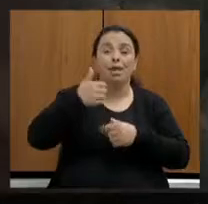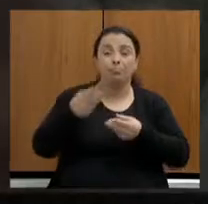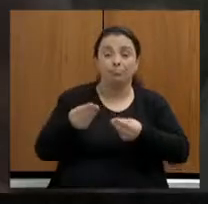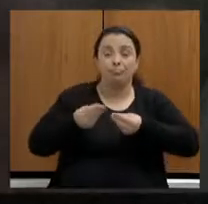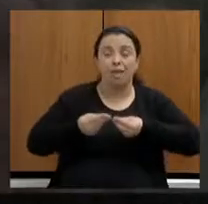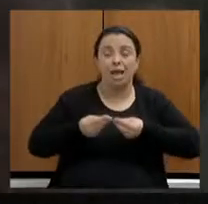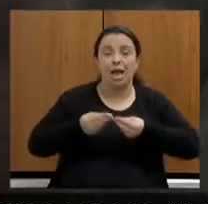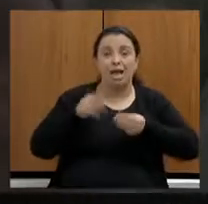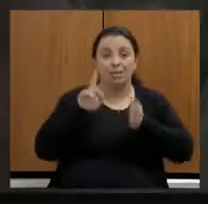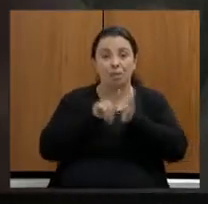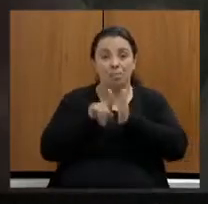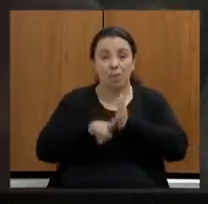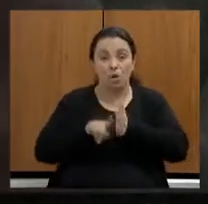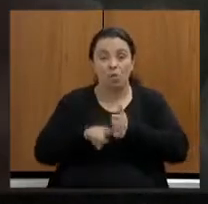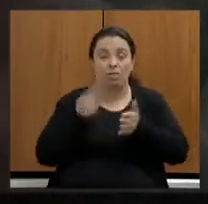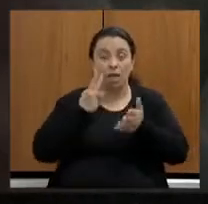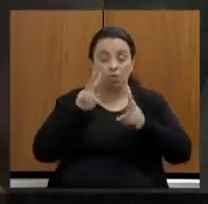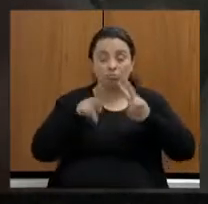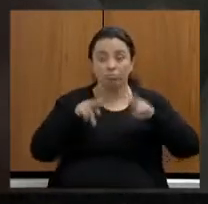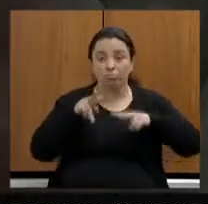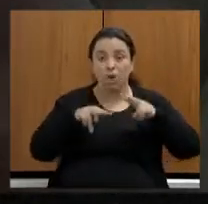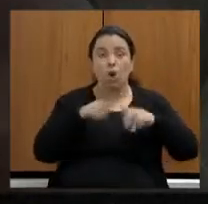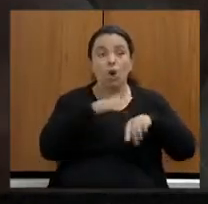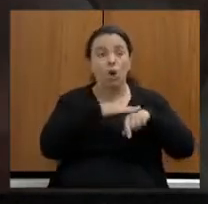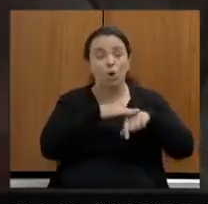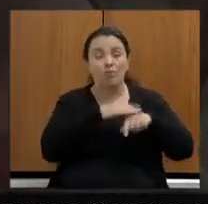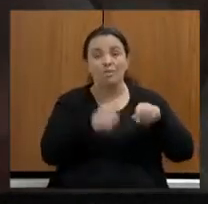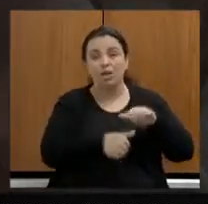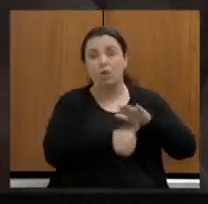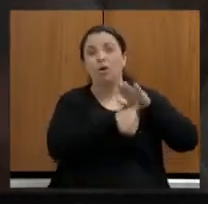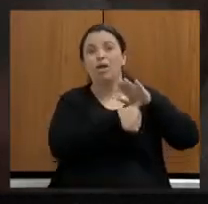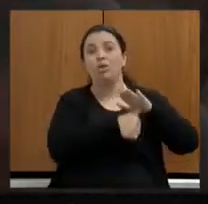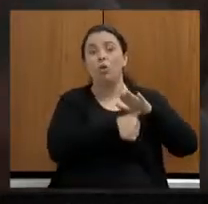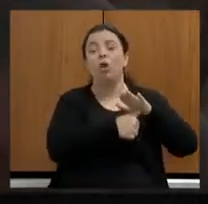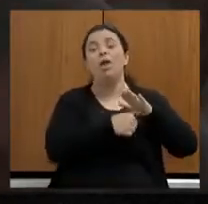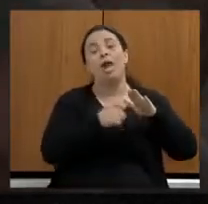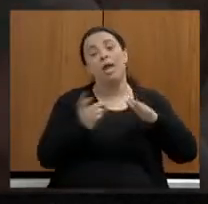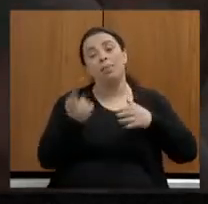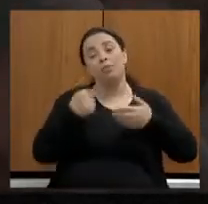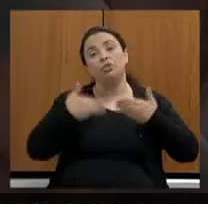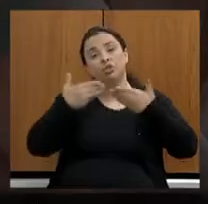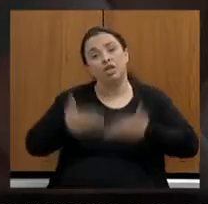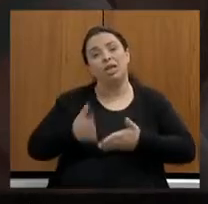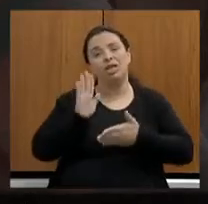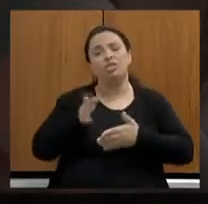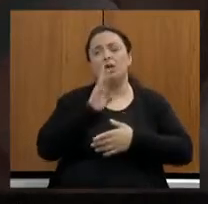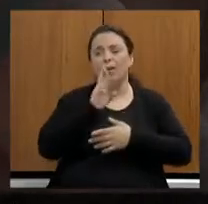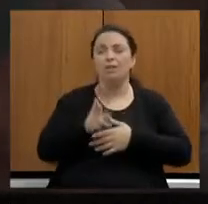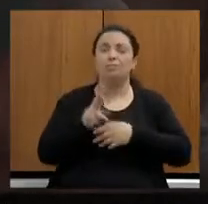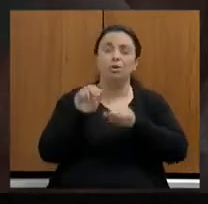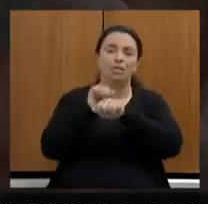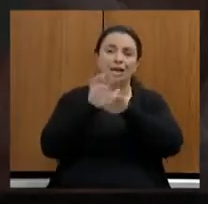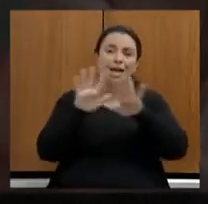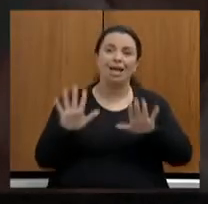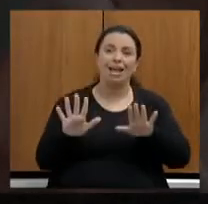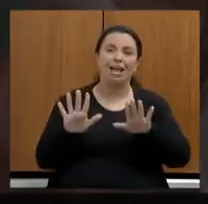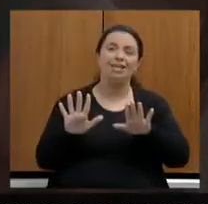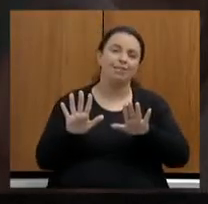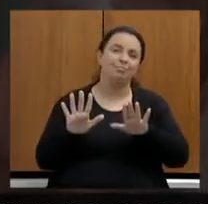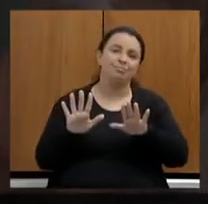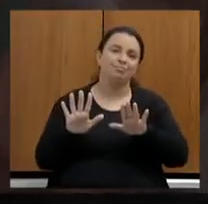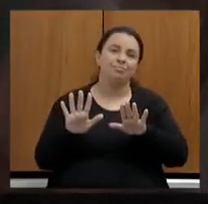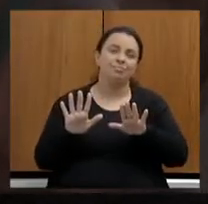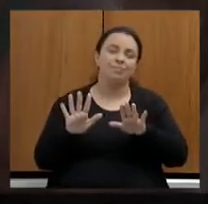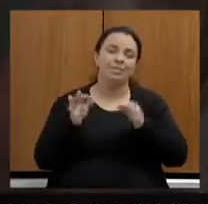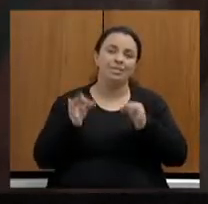certo essas respostas porque cabe a eles responder e trazer de forma muito precisa Então fica essa sugestão para a próxima oportunidade eu tenho certeza